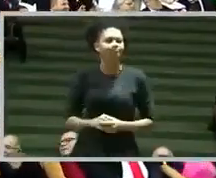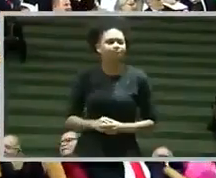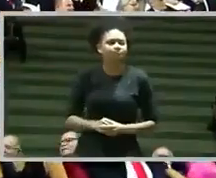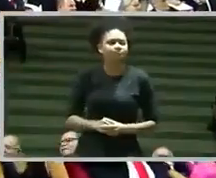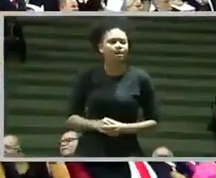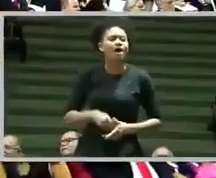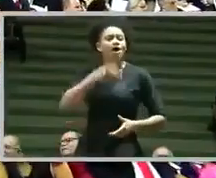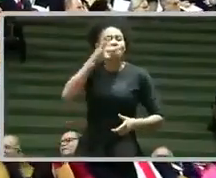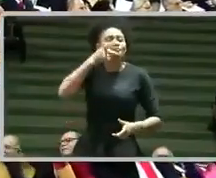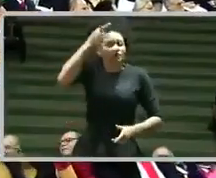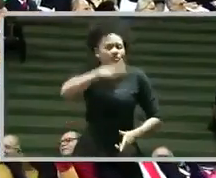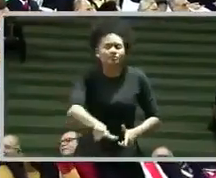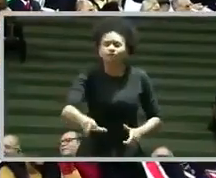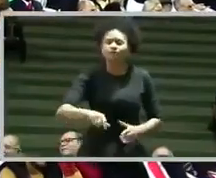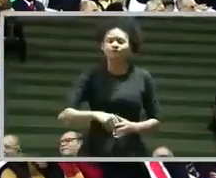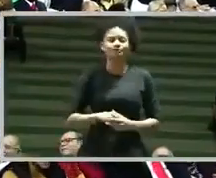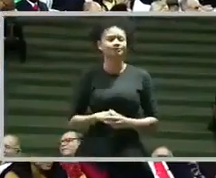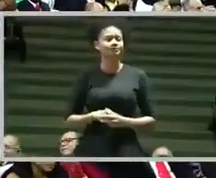E vou dizer mais.